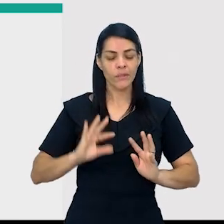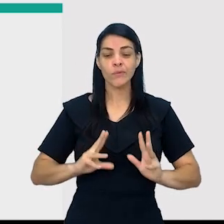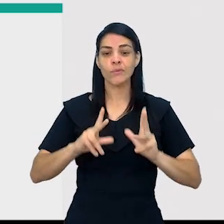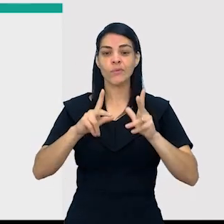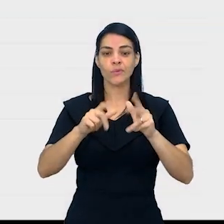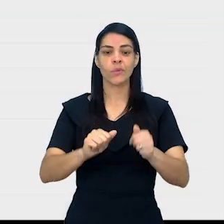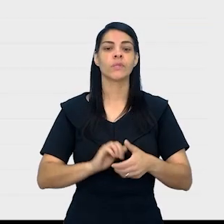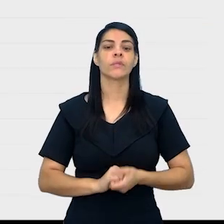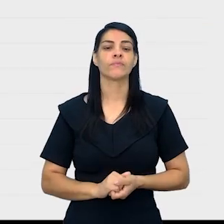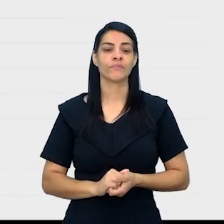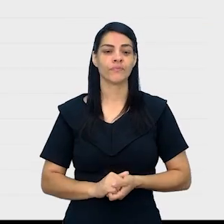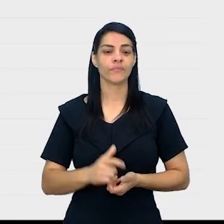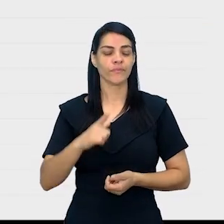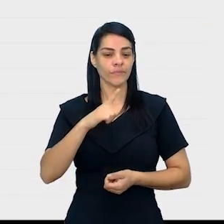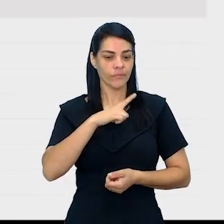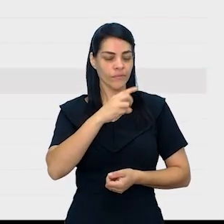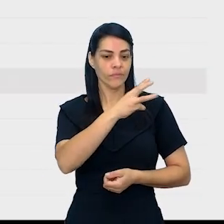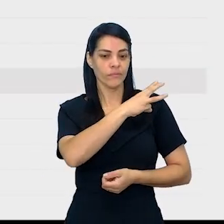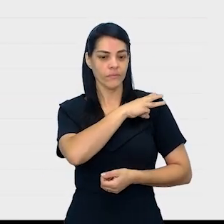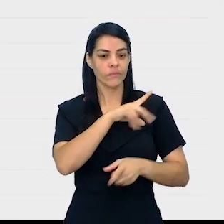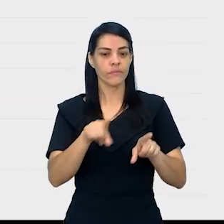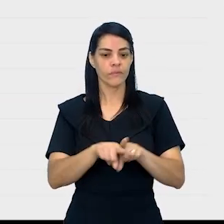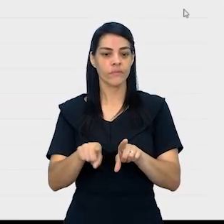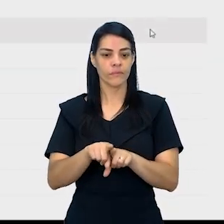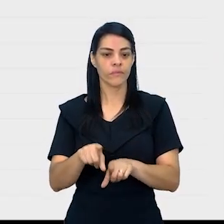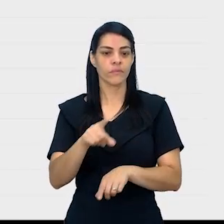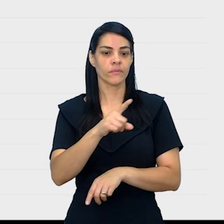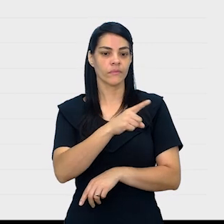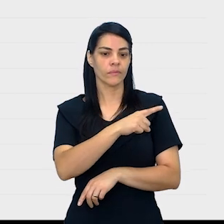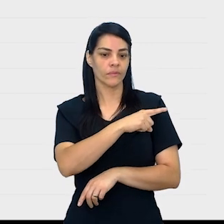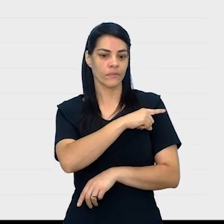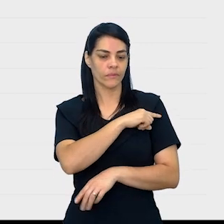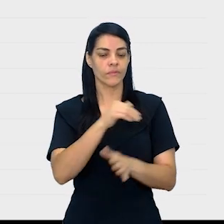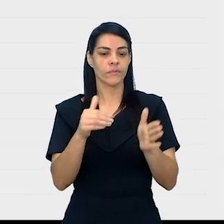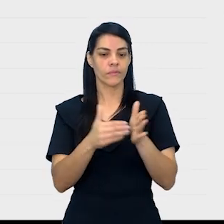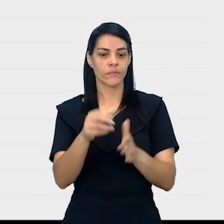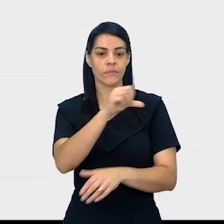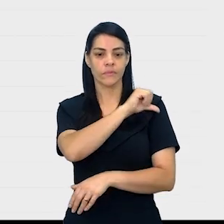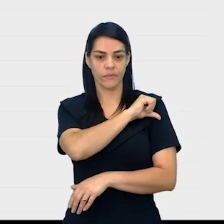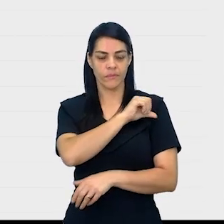tá tendo ensino médio e tem dos anos finais